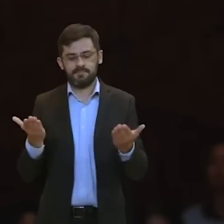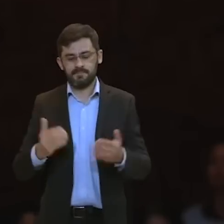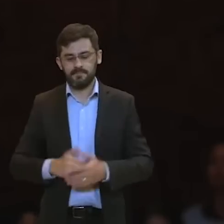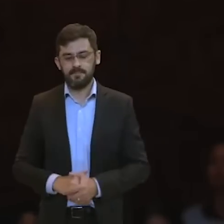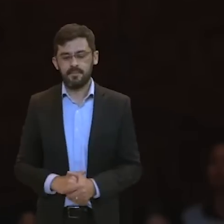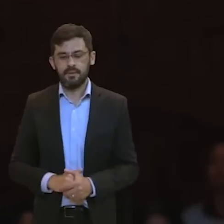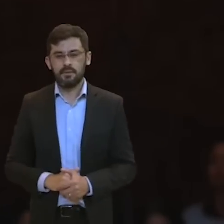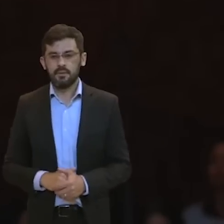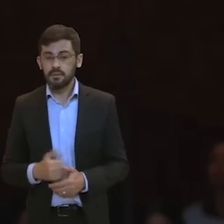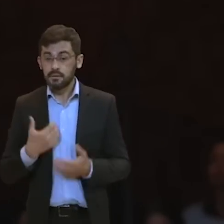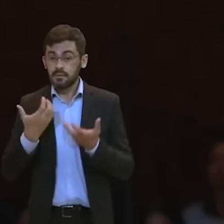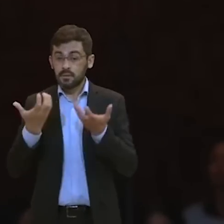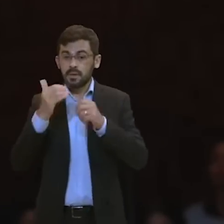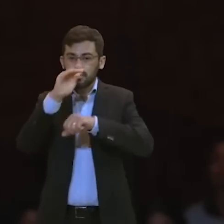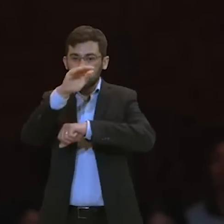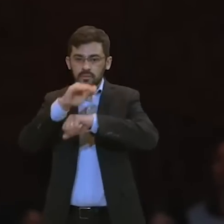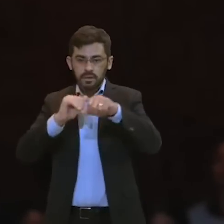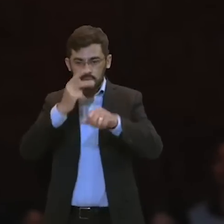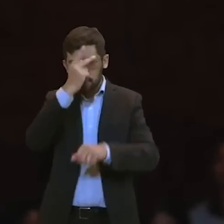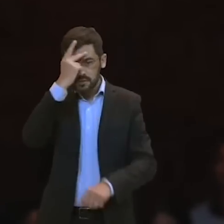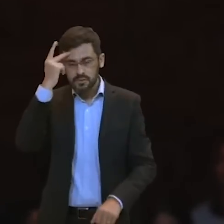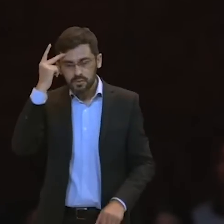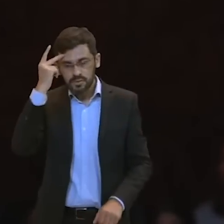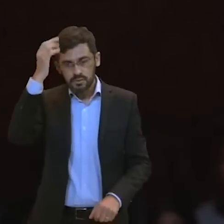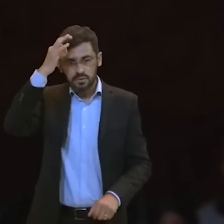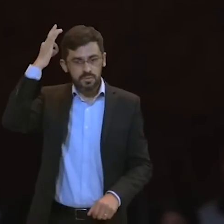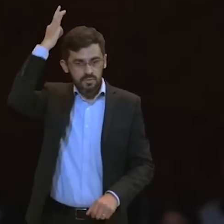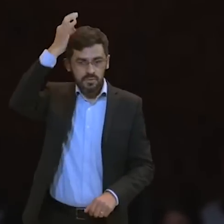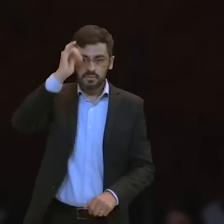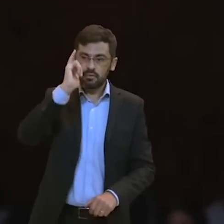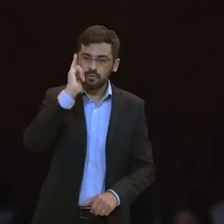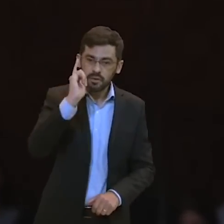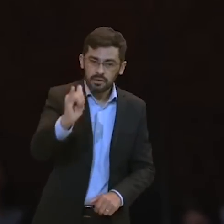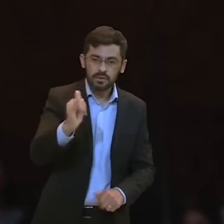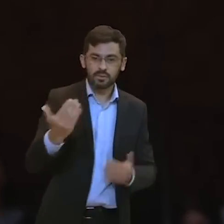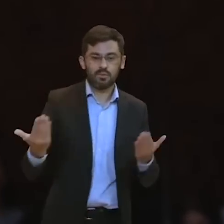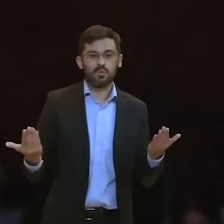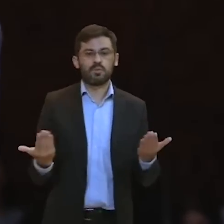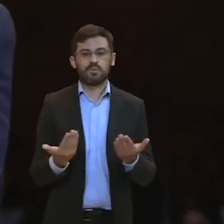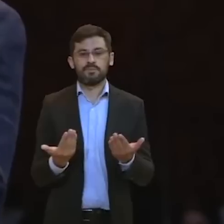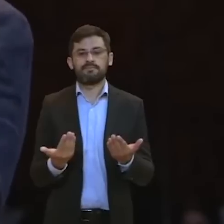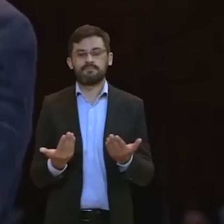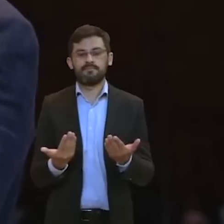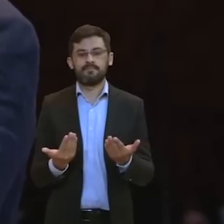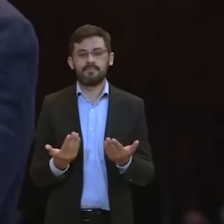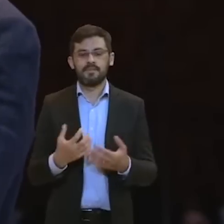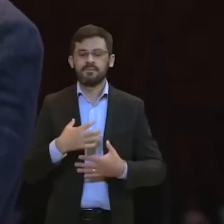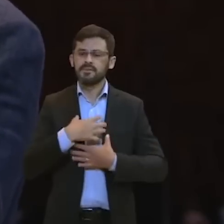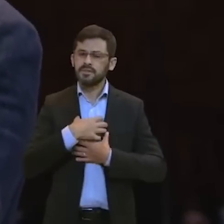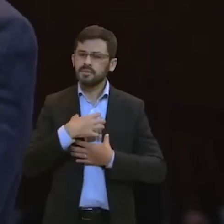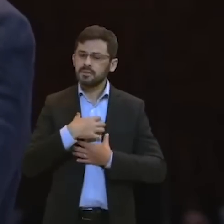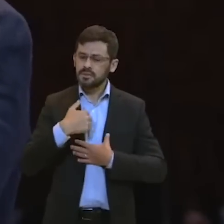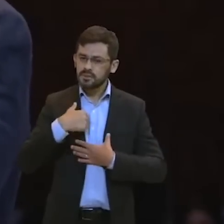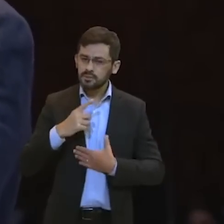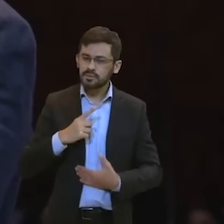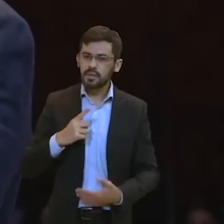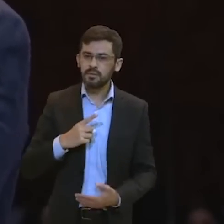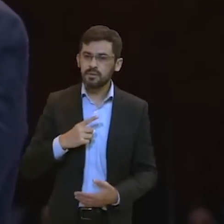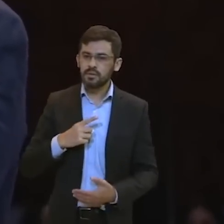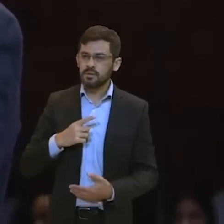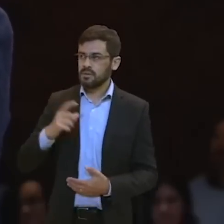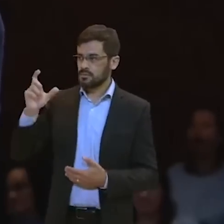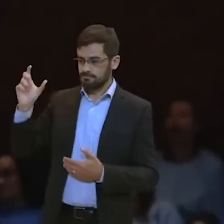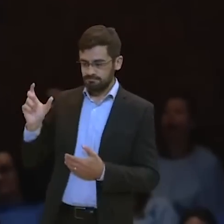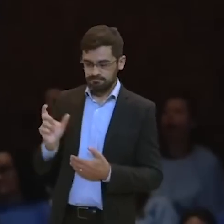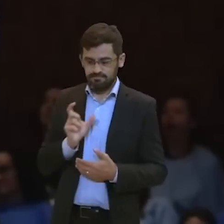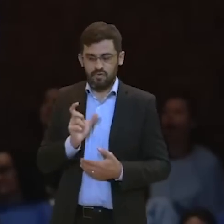E eu quero convidar pessoas a quem o Espírito Santo está falando hoje. O sentimento que eu tenho, que Deus colocou no